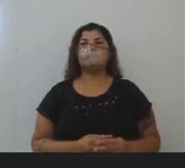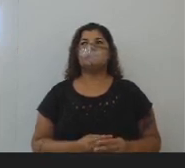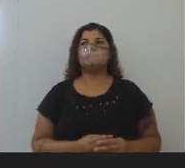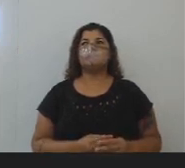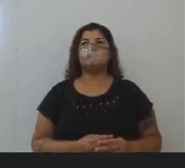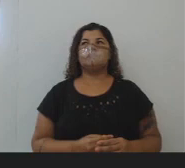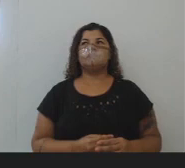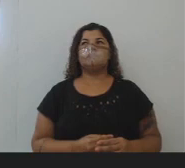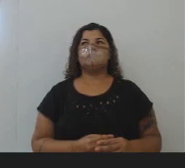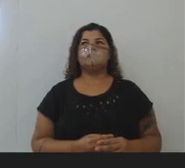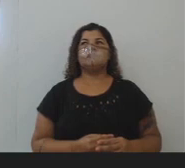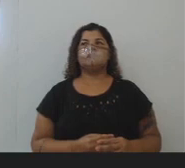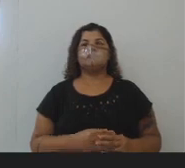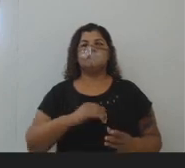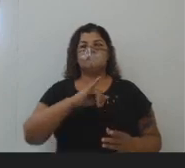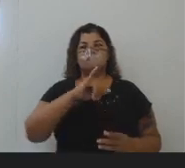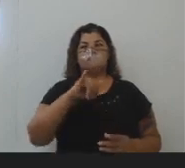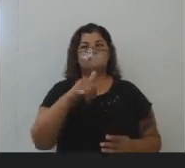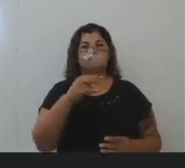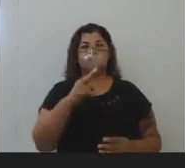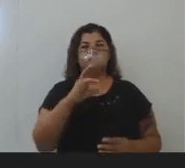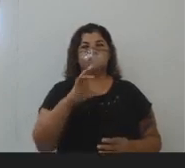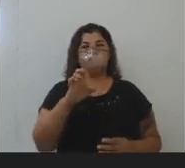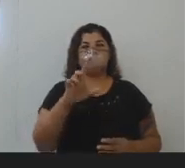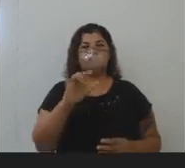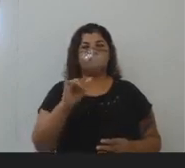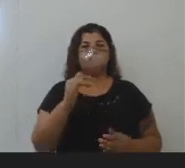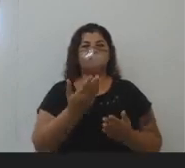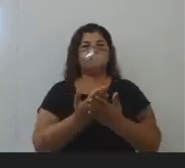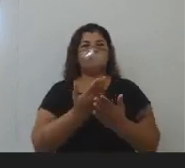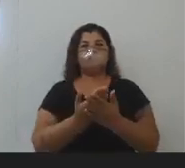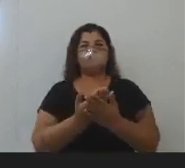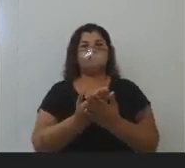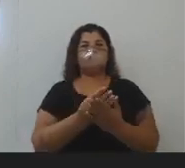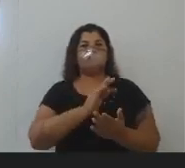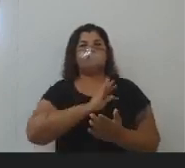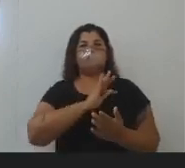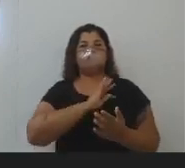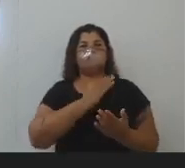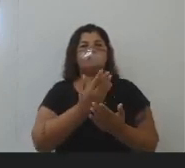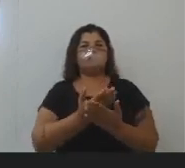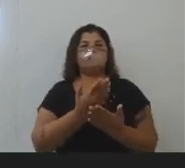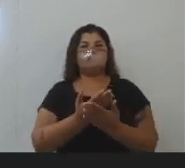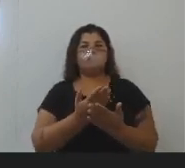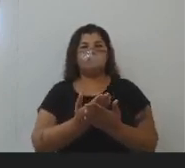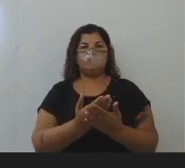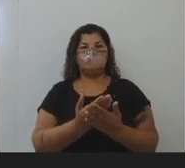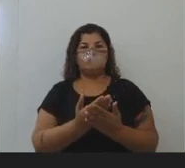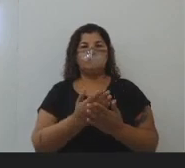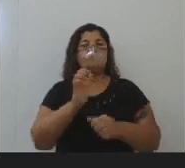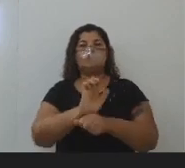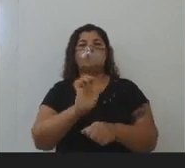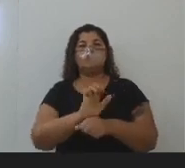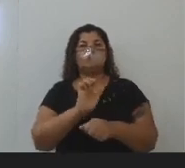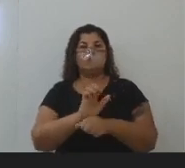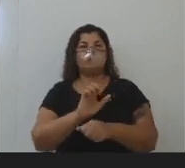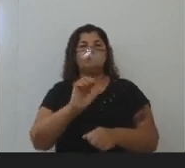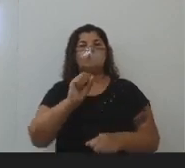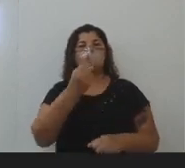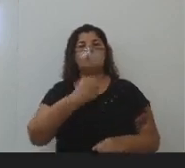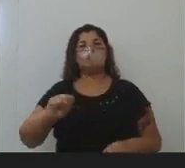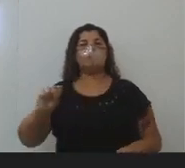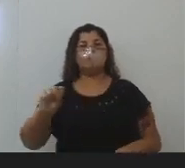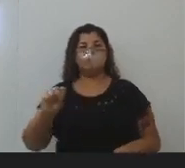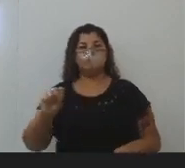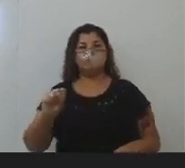Vamos lá. Jusceli, Escola Técnica Estadual Antônio Arruda de Farias, Surubim.